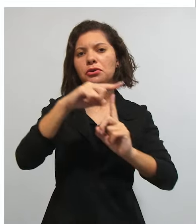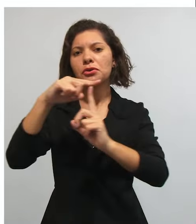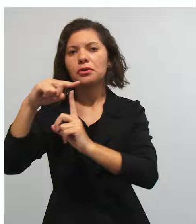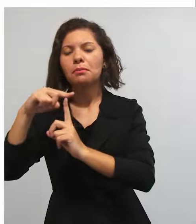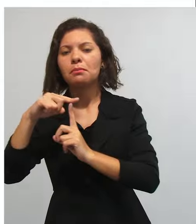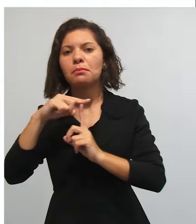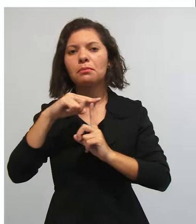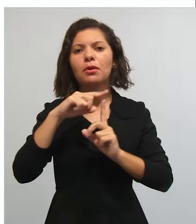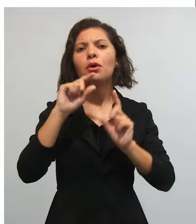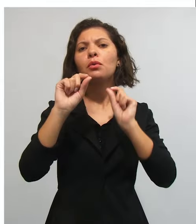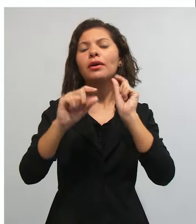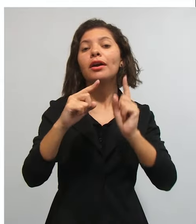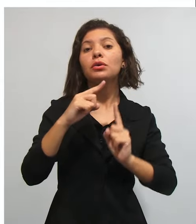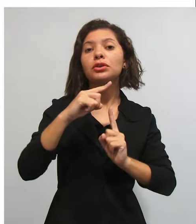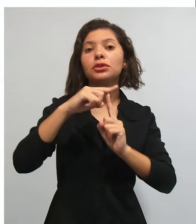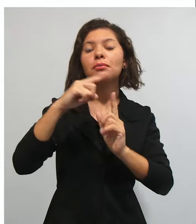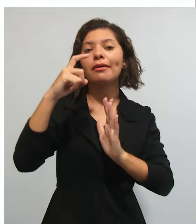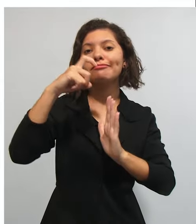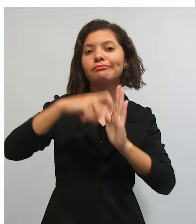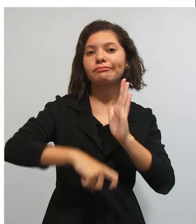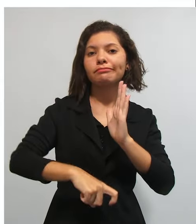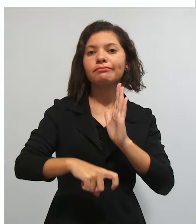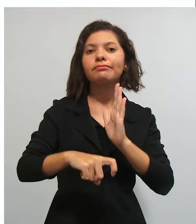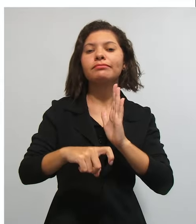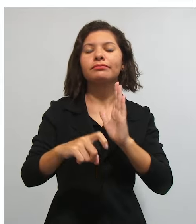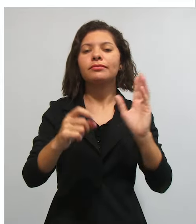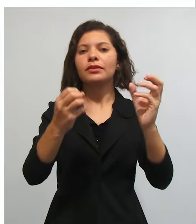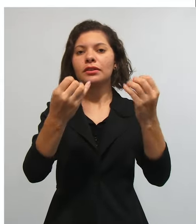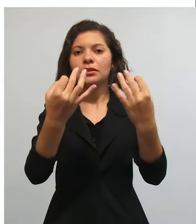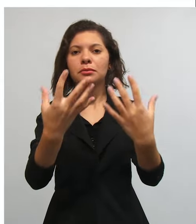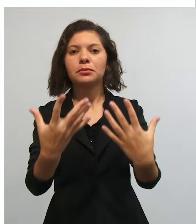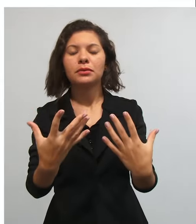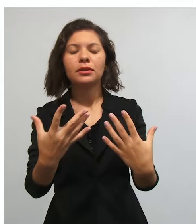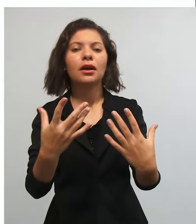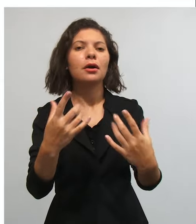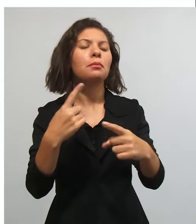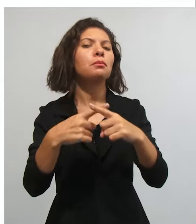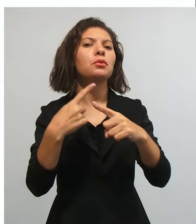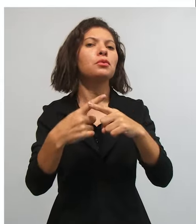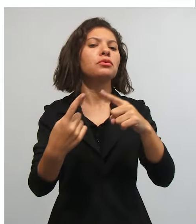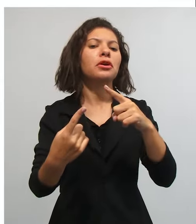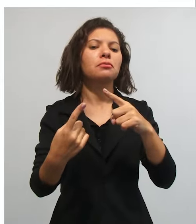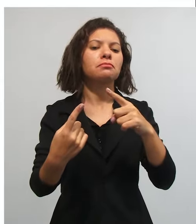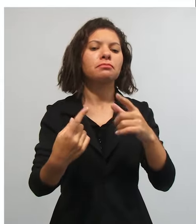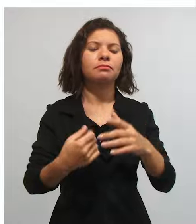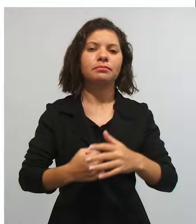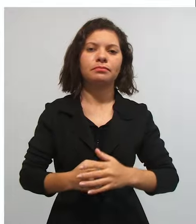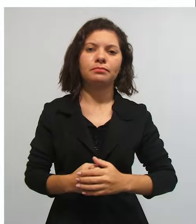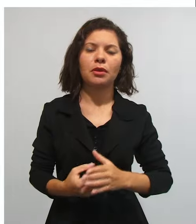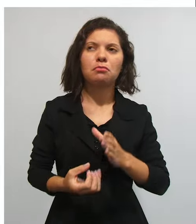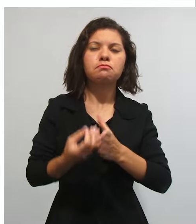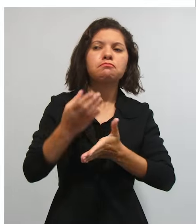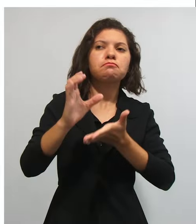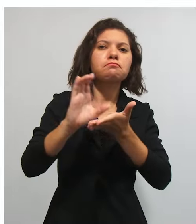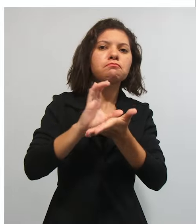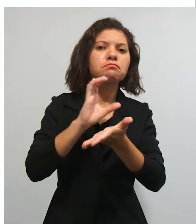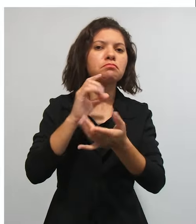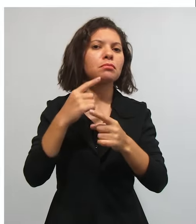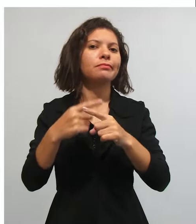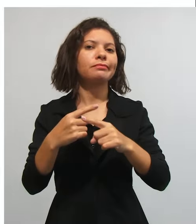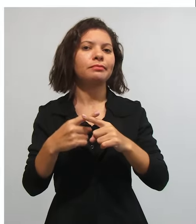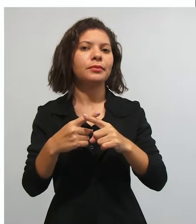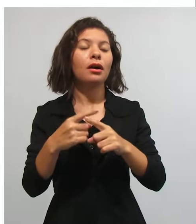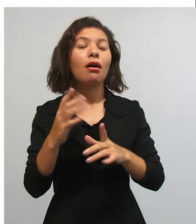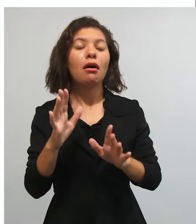espécies é o imposto. Então, na espécie vai definir o quê? O fato gerador, certo? Então, vamos lá. No